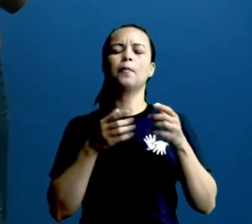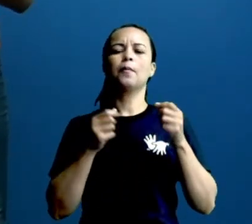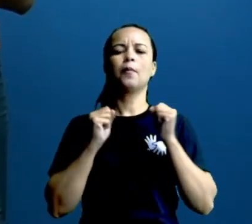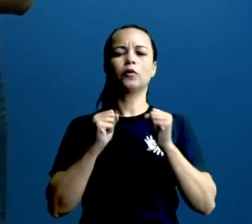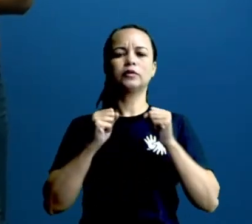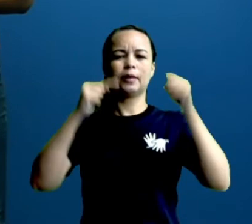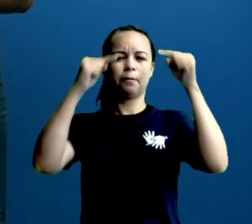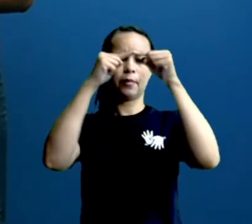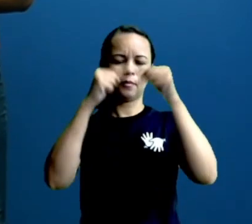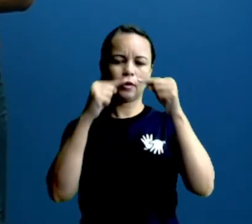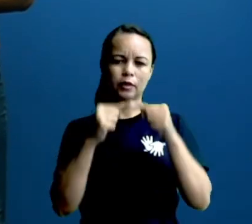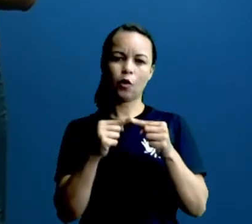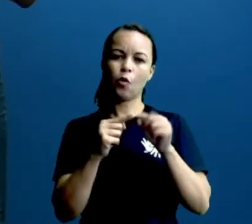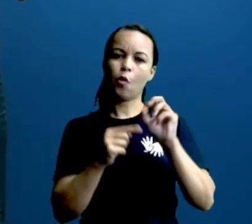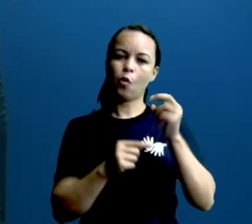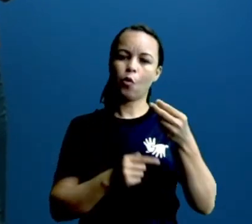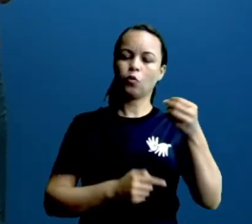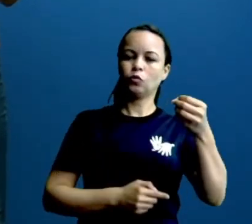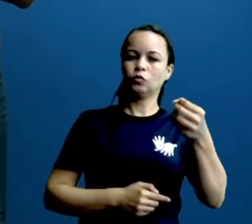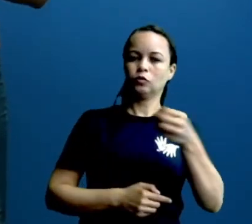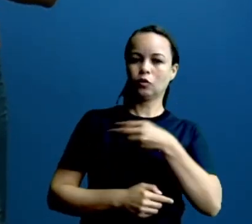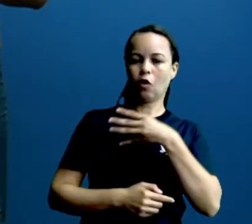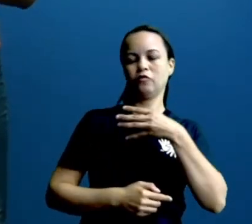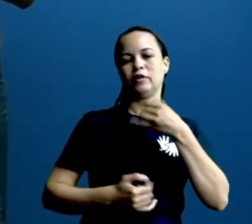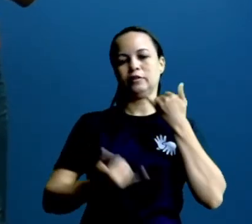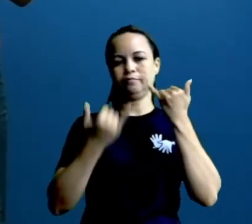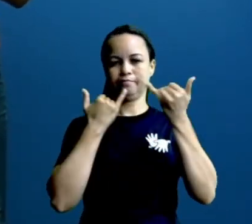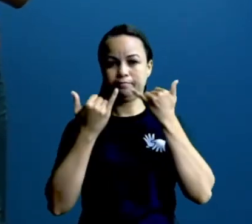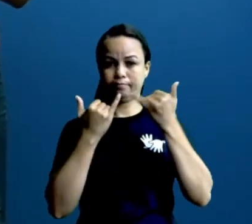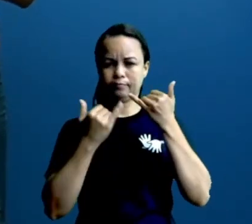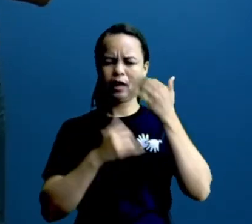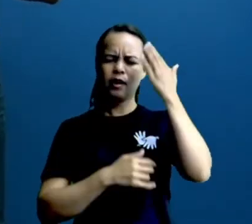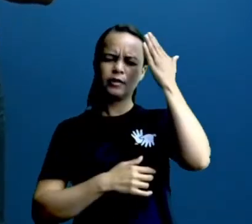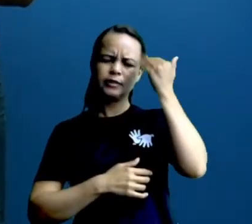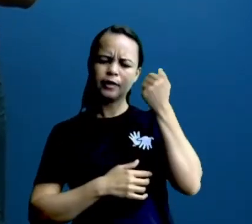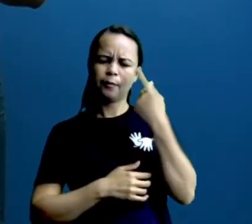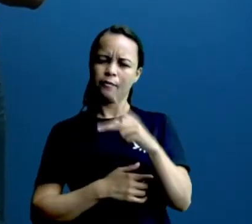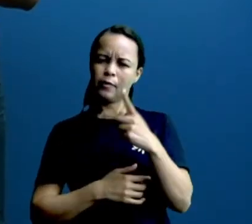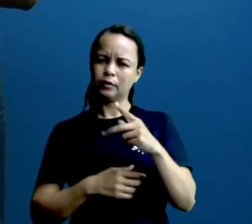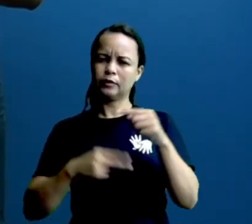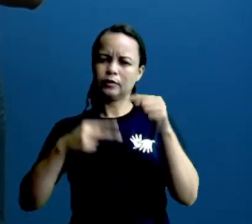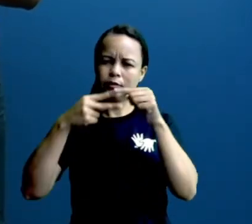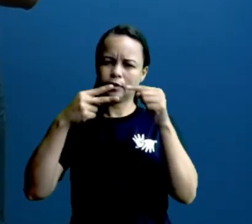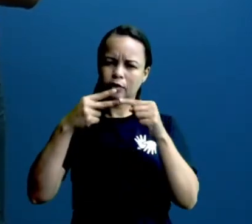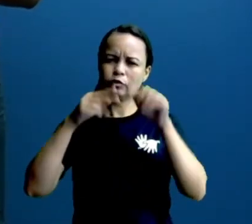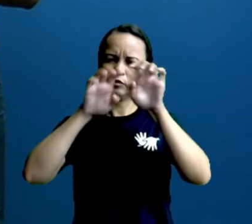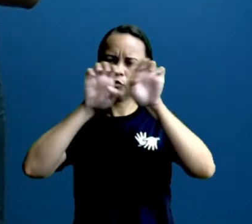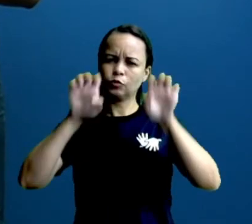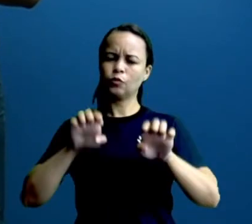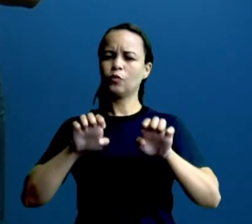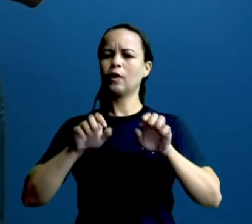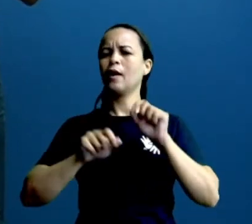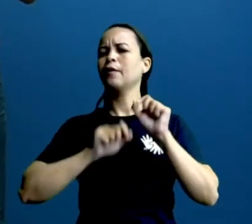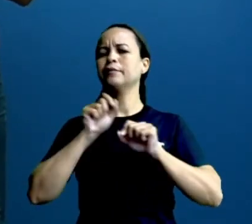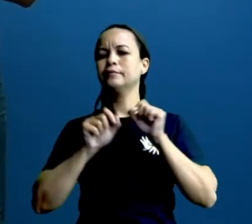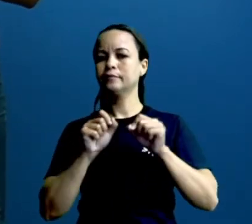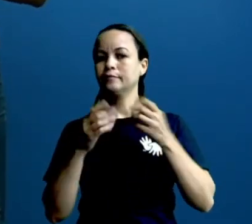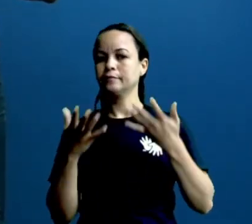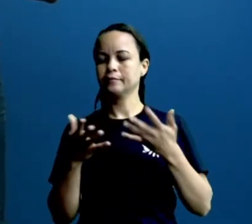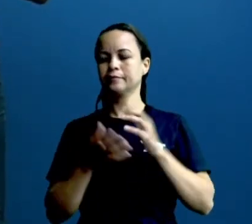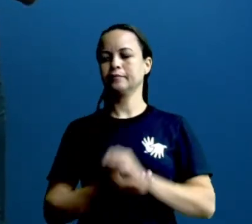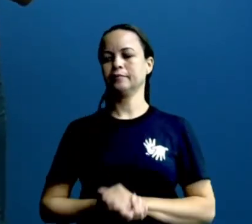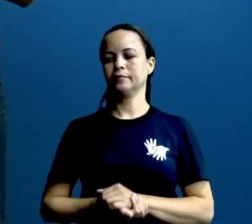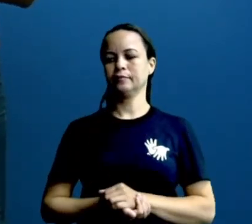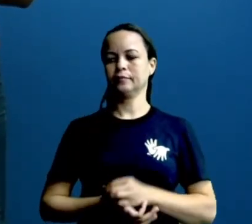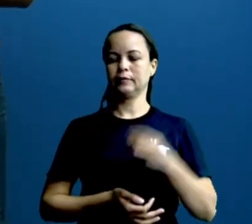e por meio de novas informações. Sabendo disso, para que servem essas estruturas do texto? E a